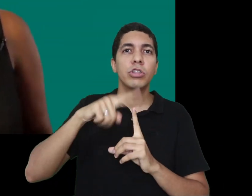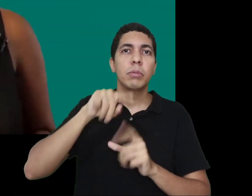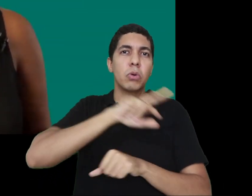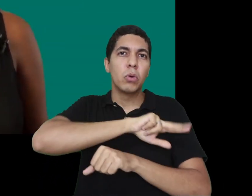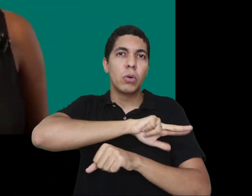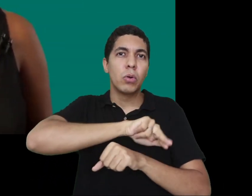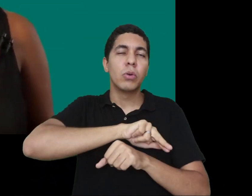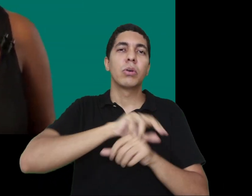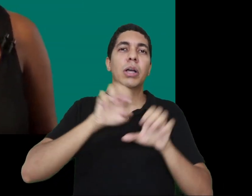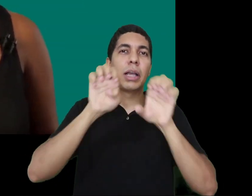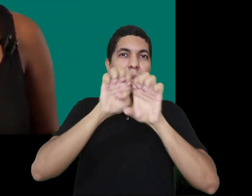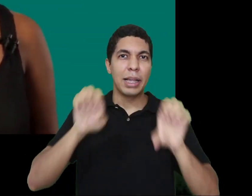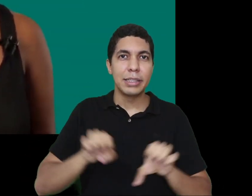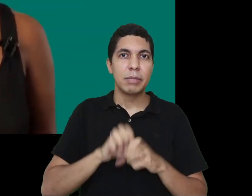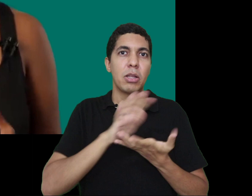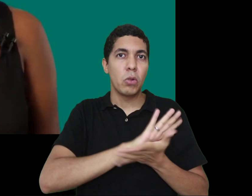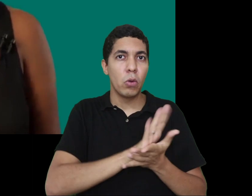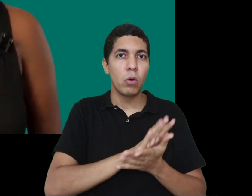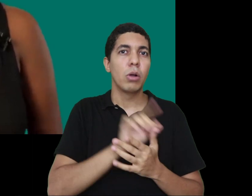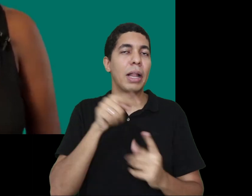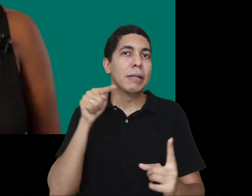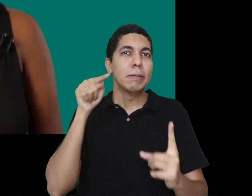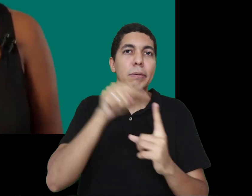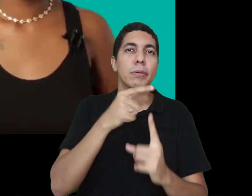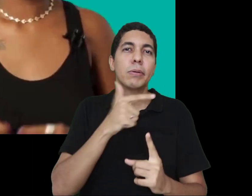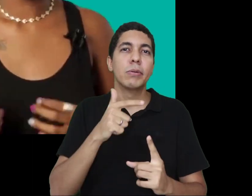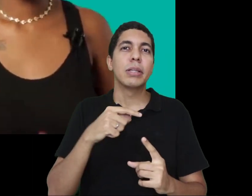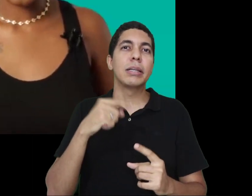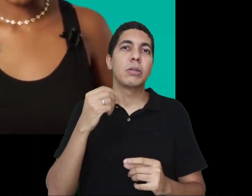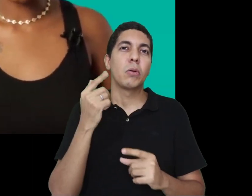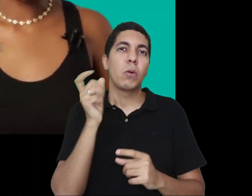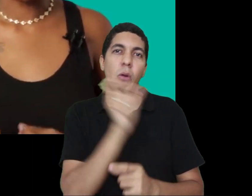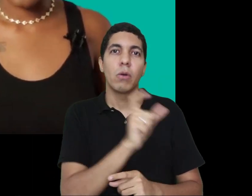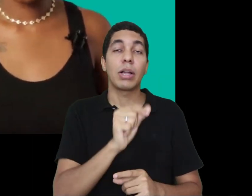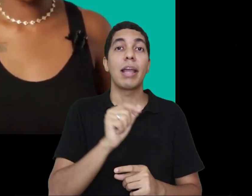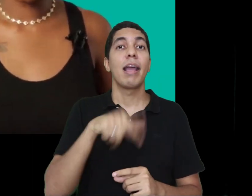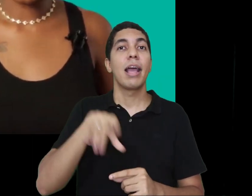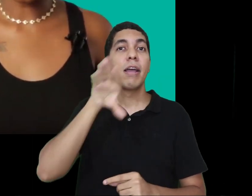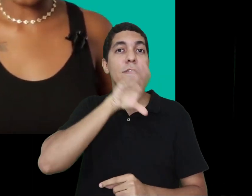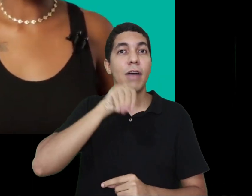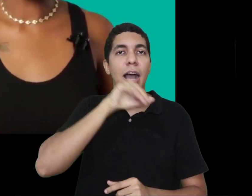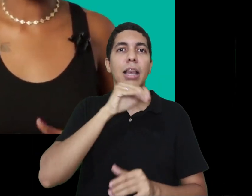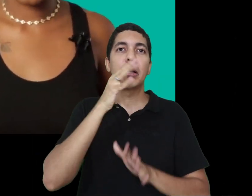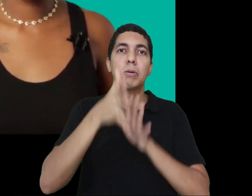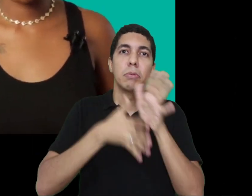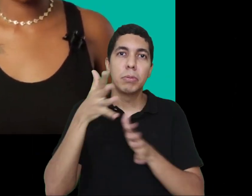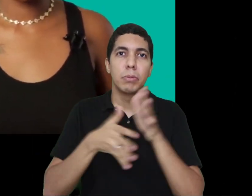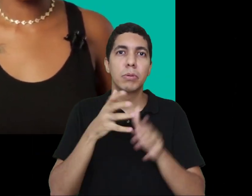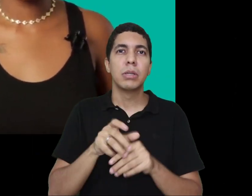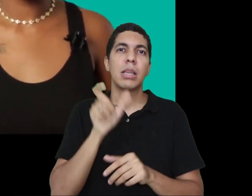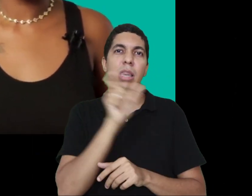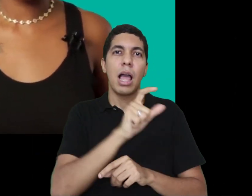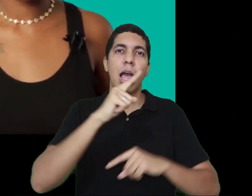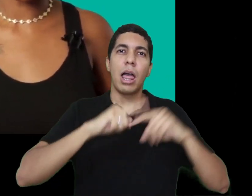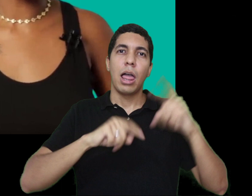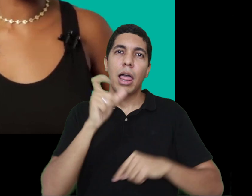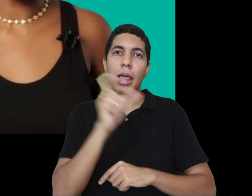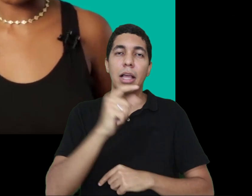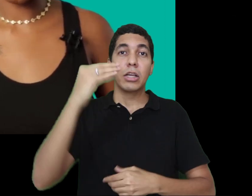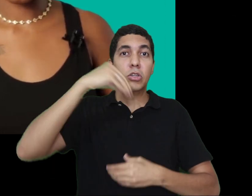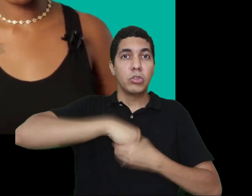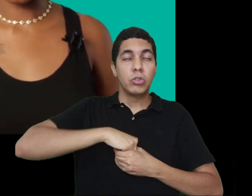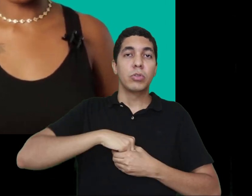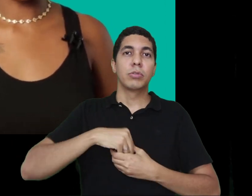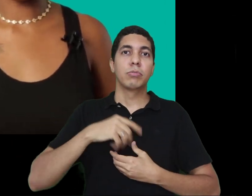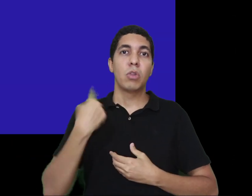racismo estrutural muito praticado, mesmo sem intenção ofensiva, são as falas e hábitos de linguagem pejorativos incorporados